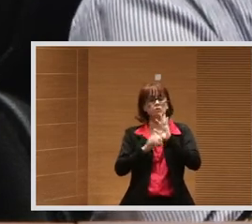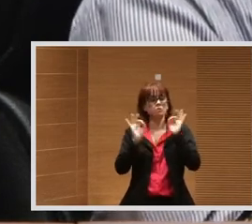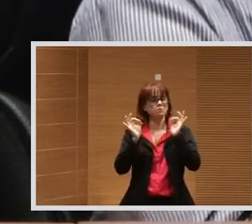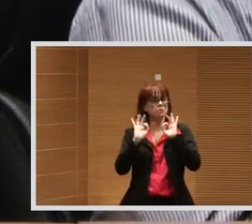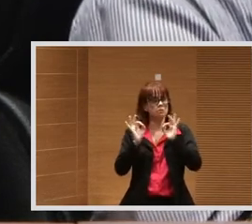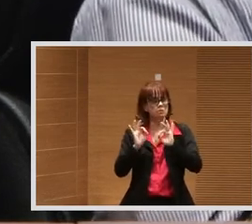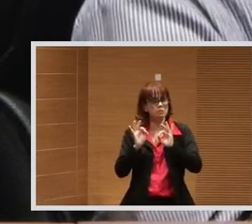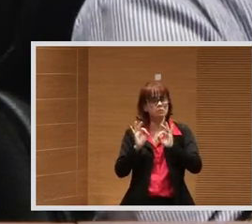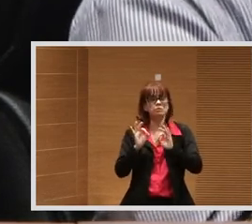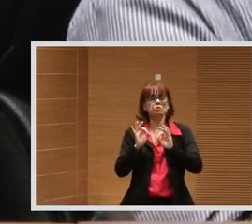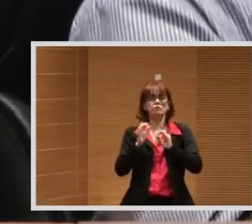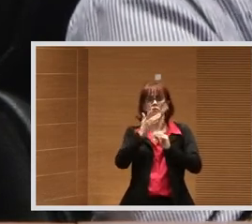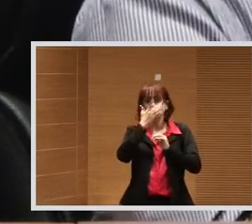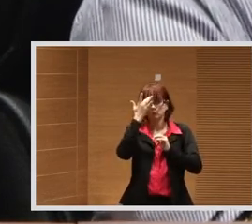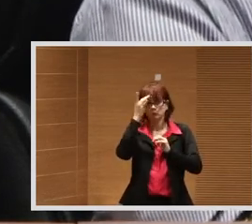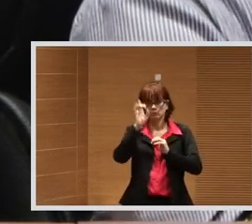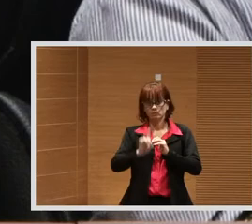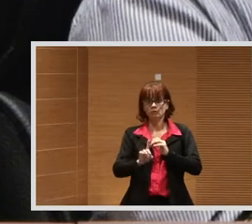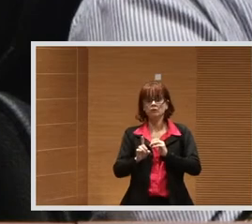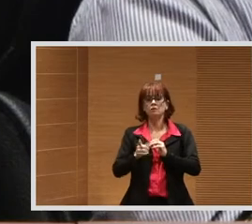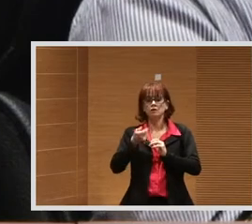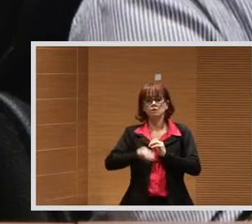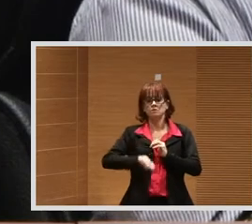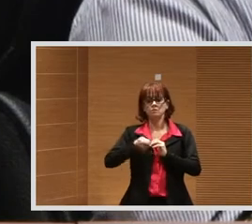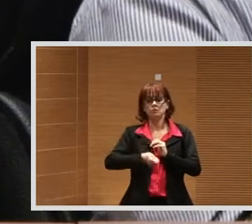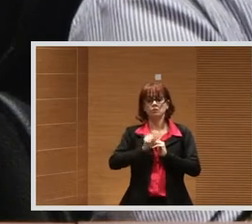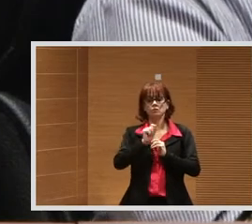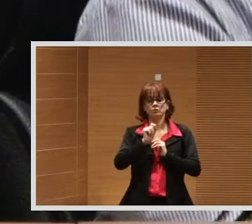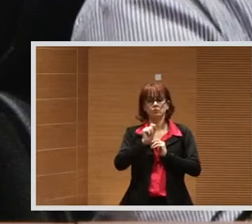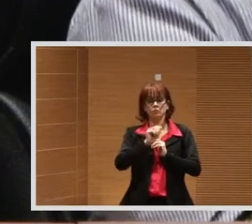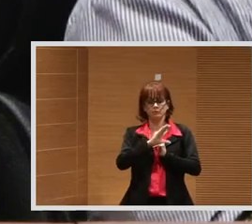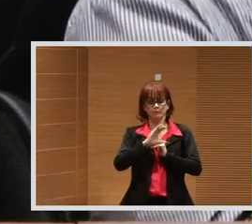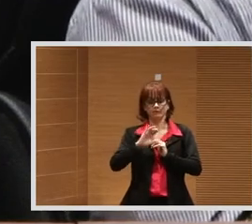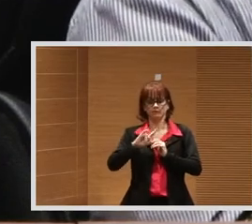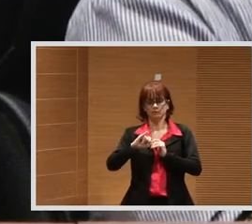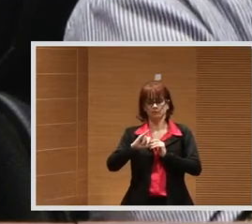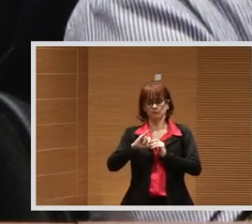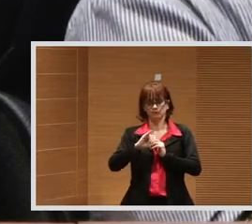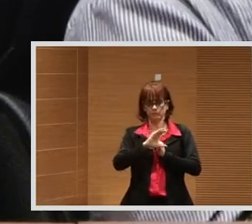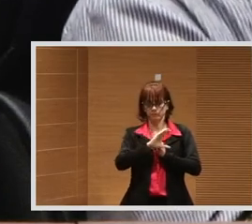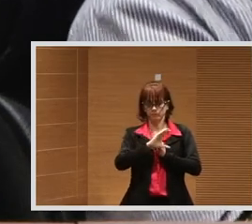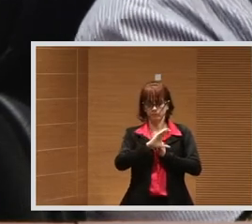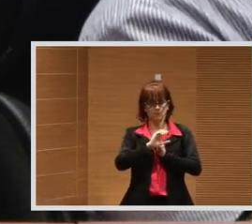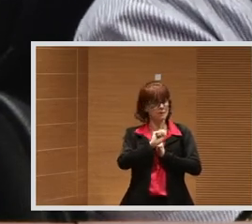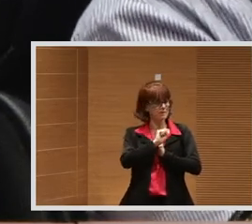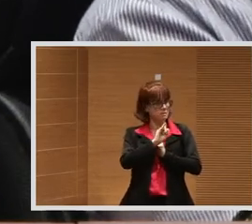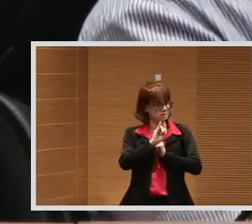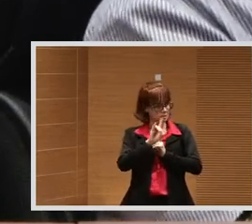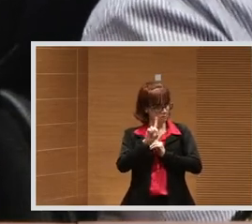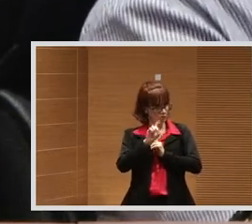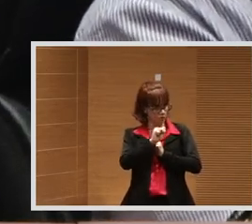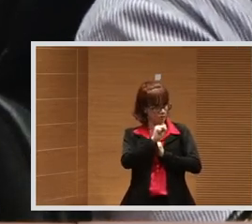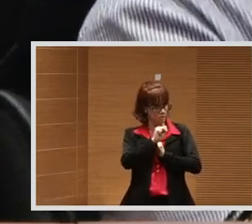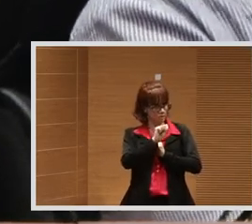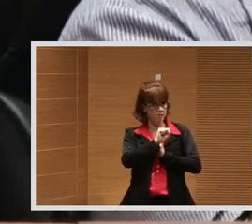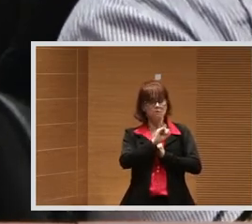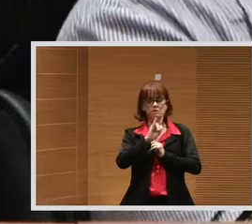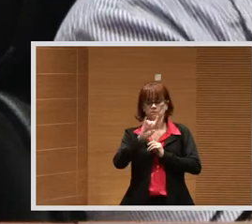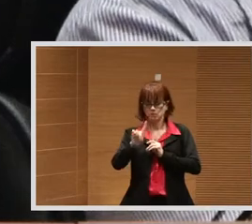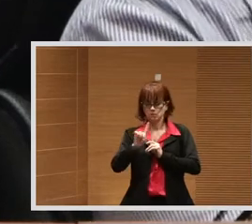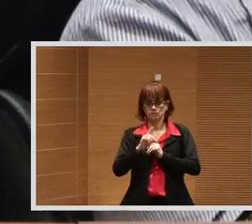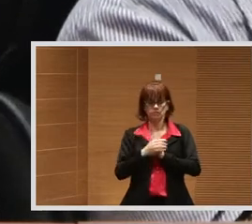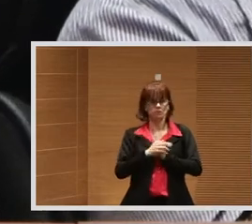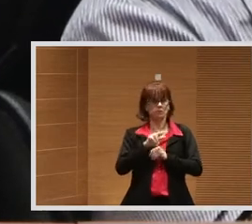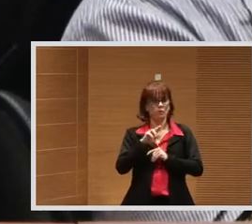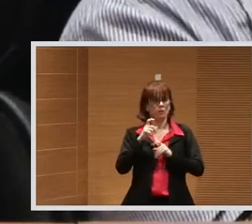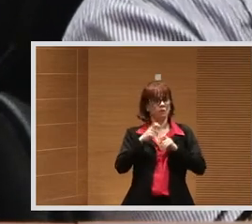pessoas com deficiência exigindo CID. E há o movimento dos médicos peritos, um lobby grande, pesado, querendo... Não, é o